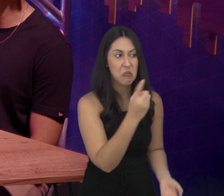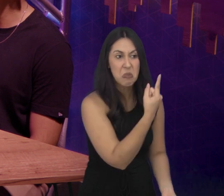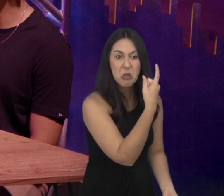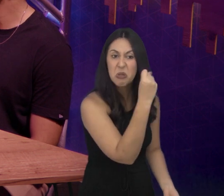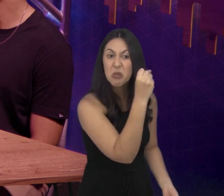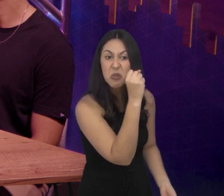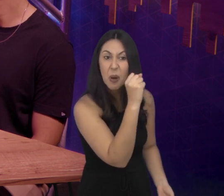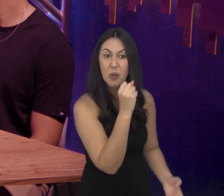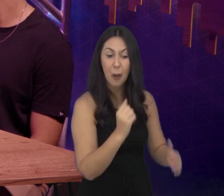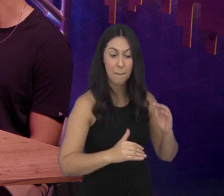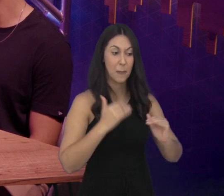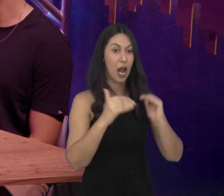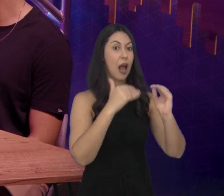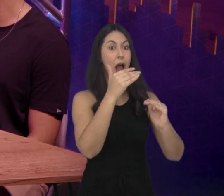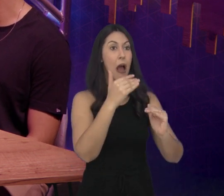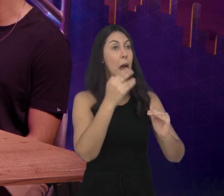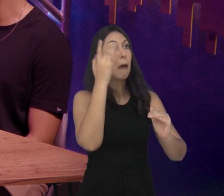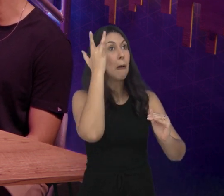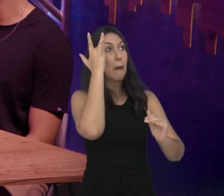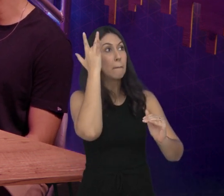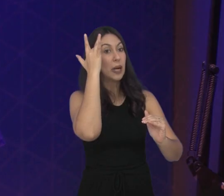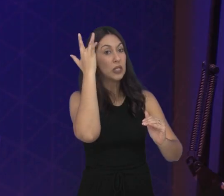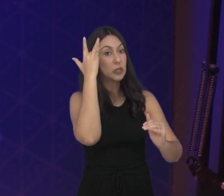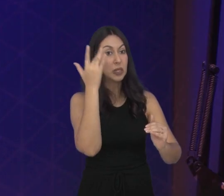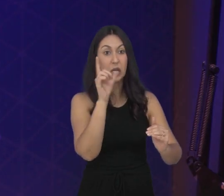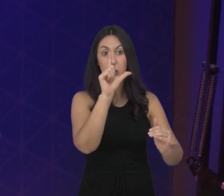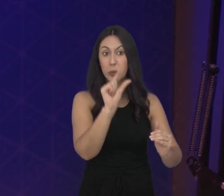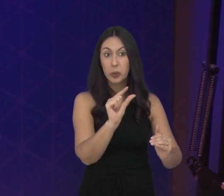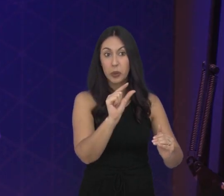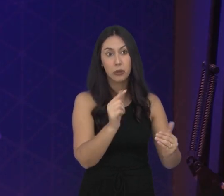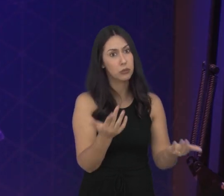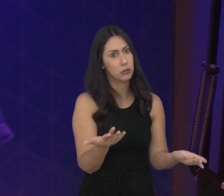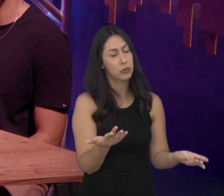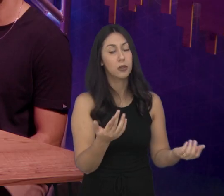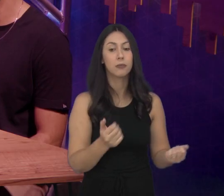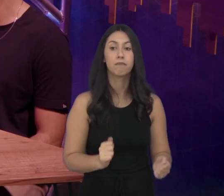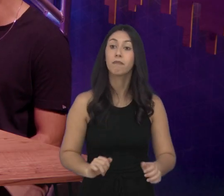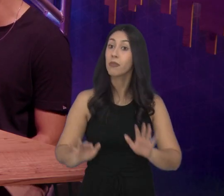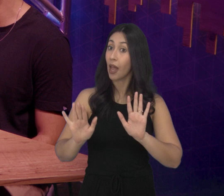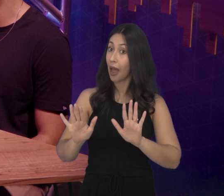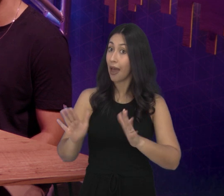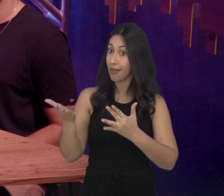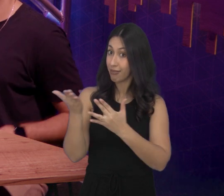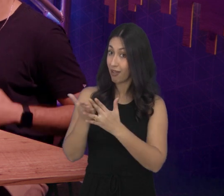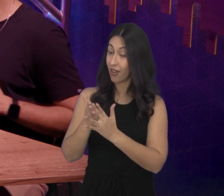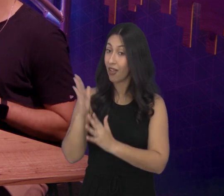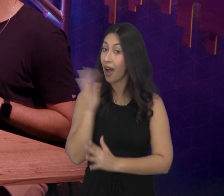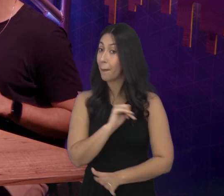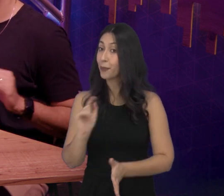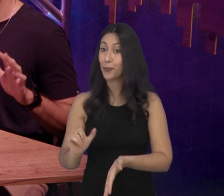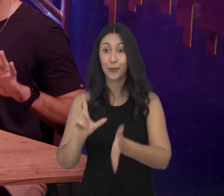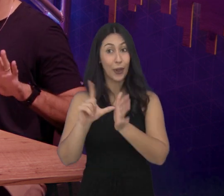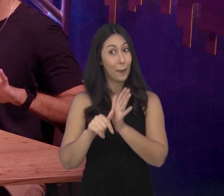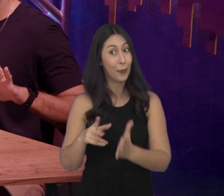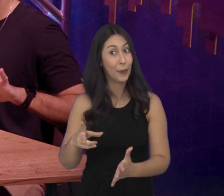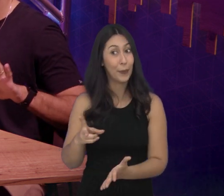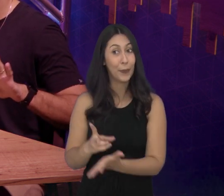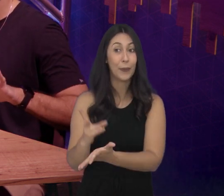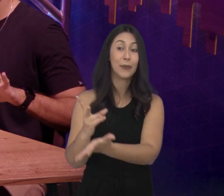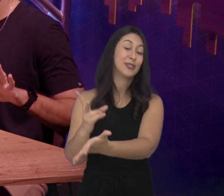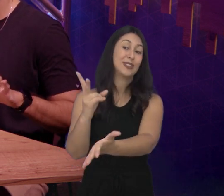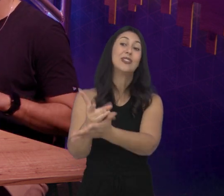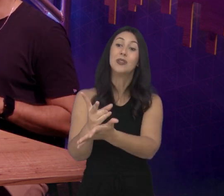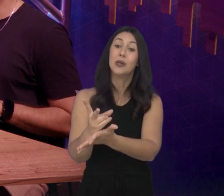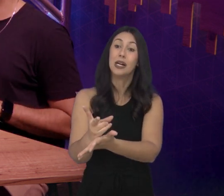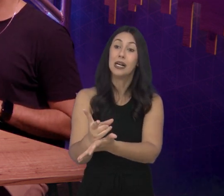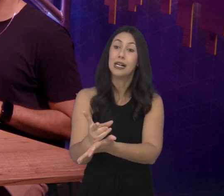15, 18 anos. A gente vai viver a nossa vida inteira com uma cabeça de 15 anos? Não, né? Mas, Vicky, vamos para um rápido intervalo, já a gente